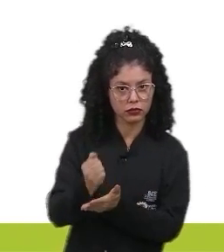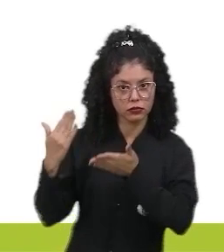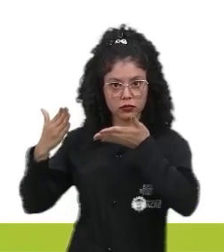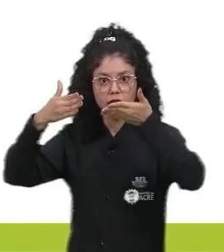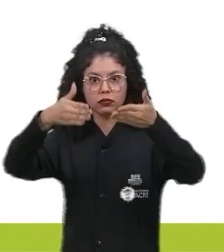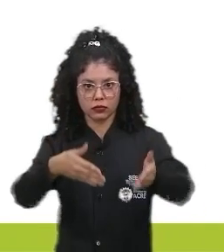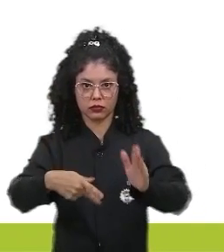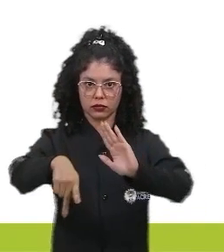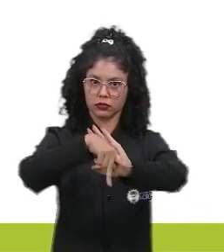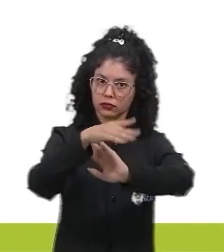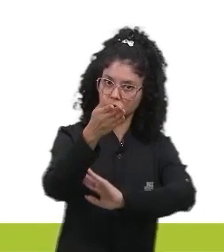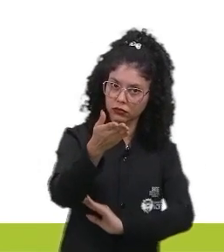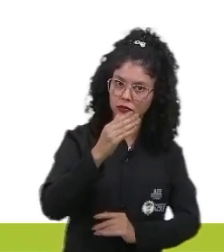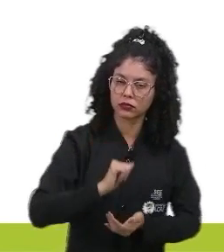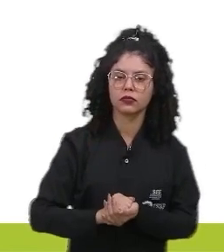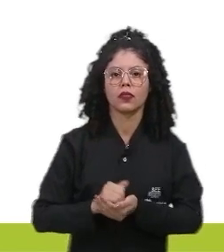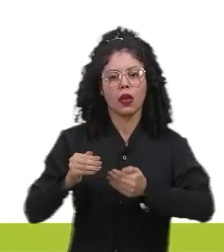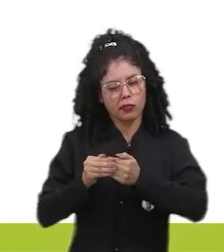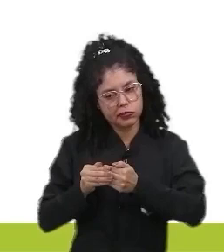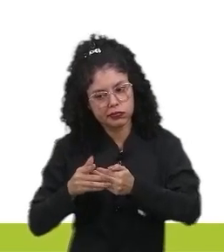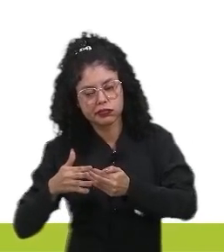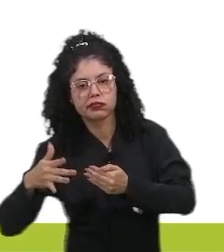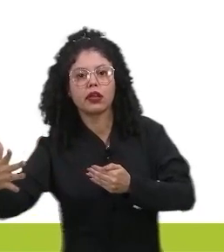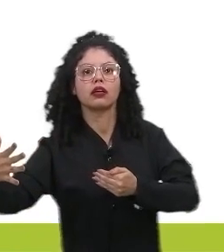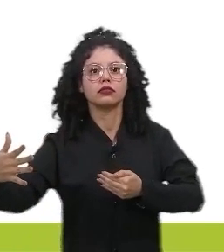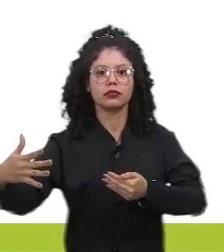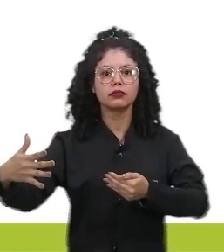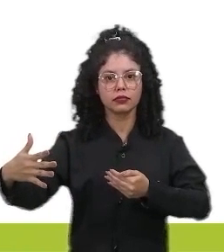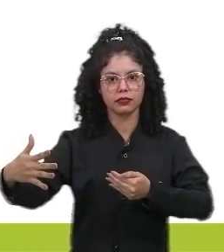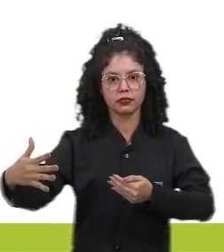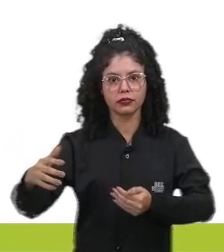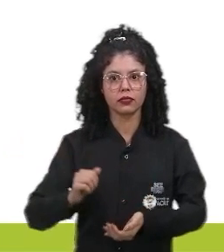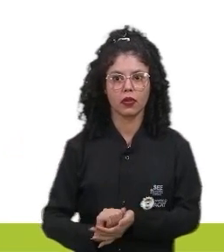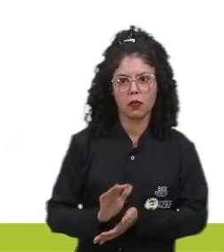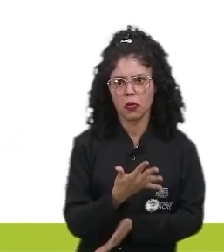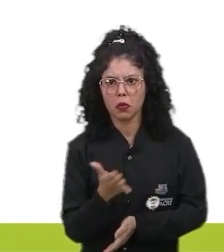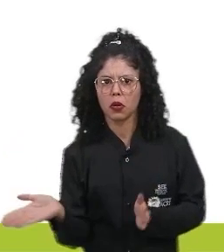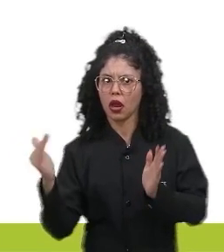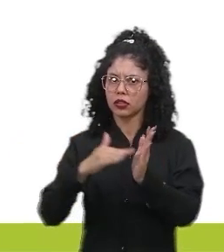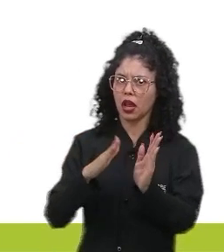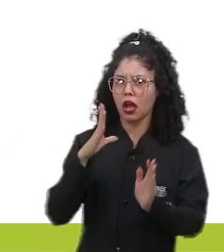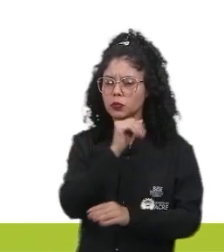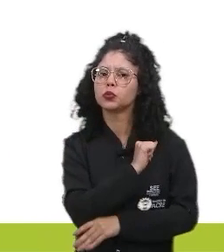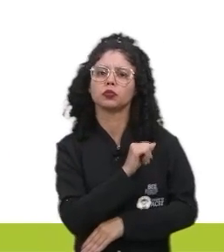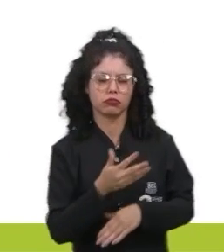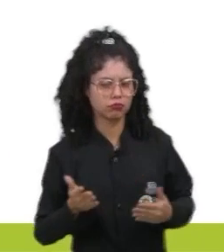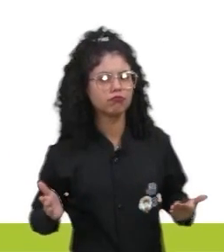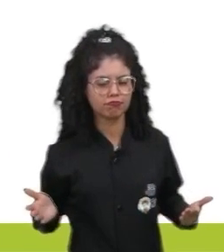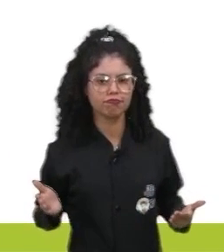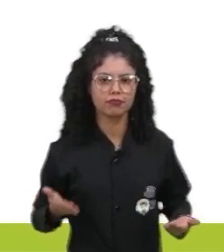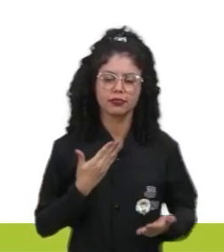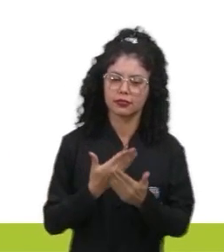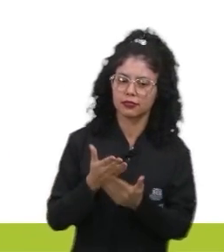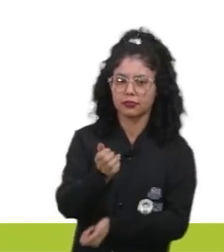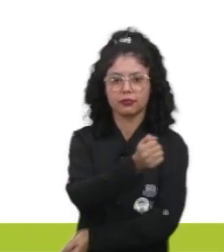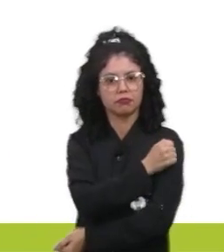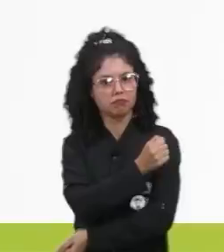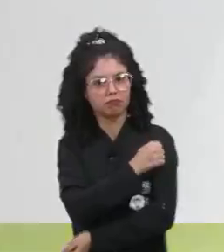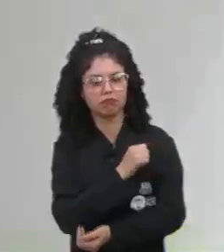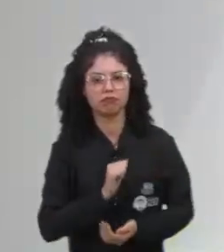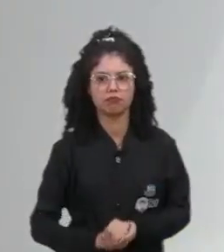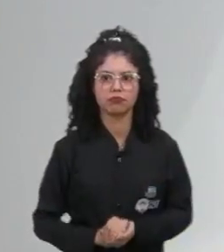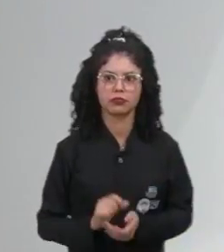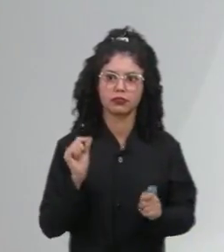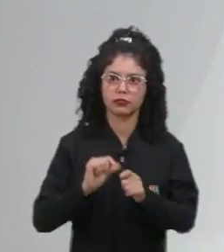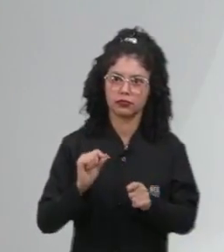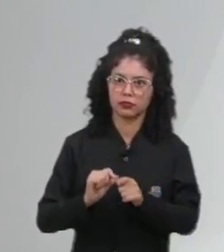de vocês pode ser longo né Se você começar agora médio ou até curto prazo se é aquele estudante que ele